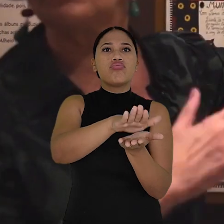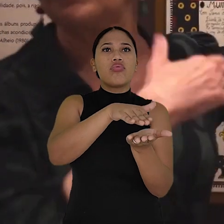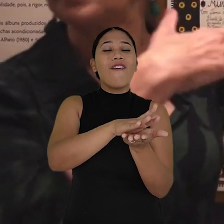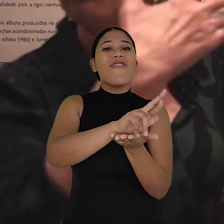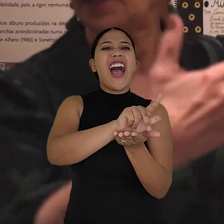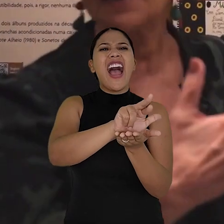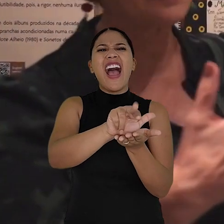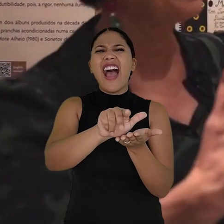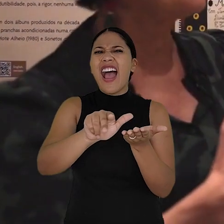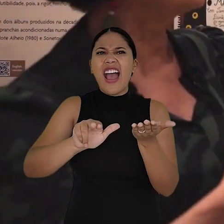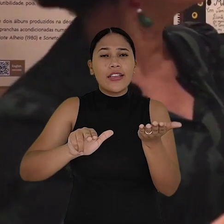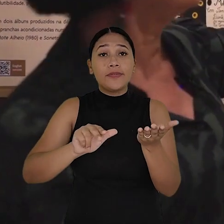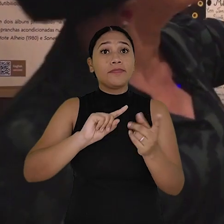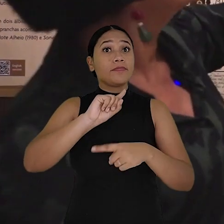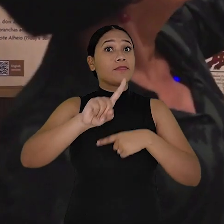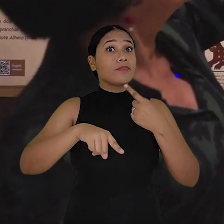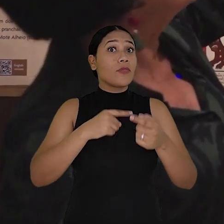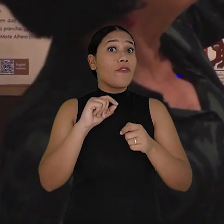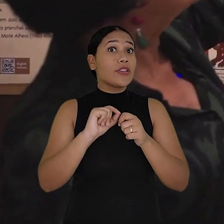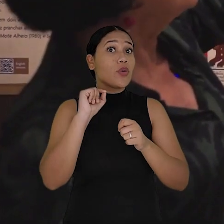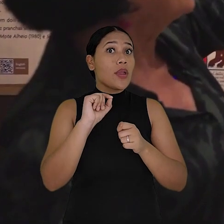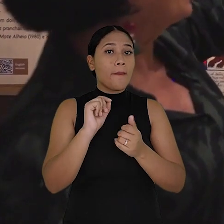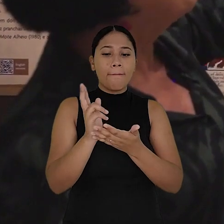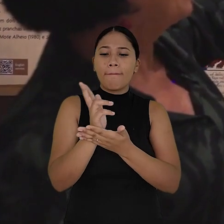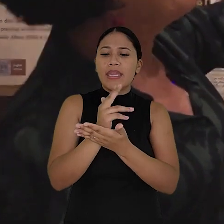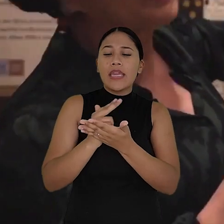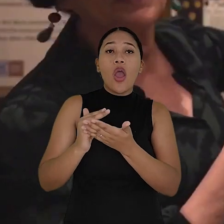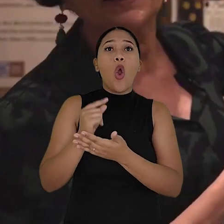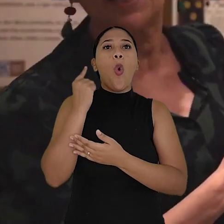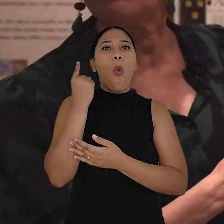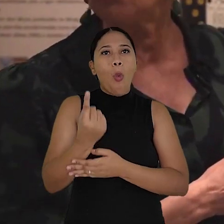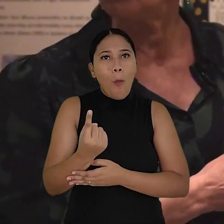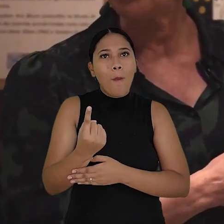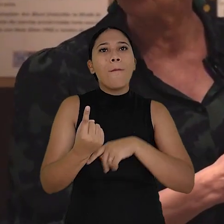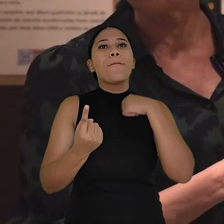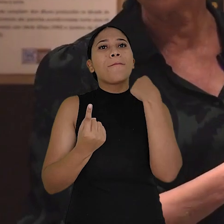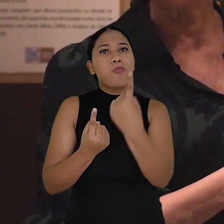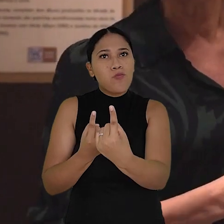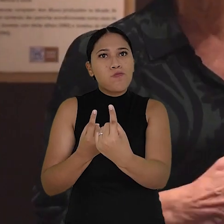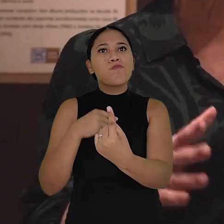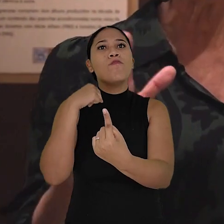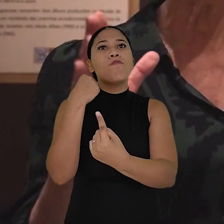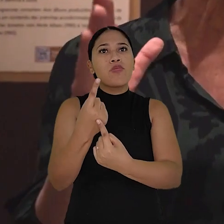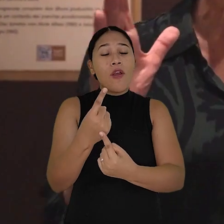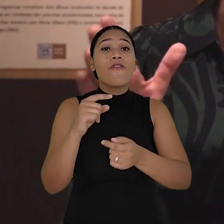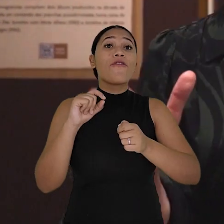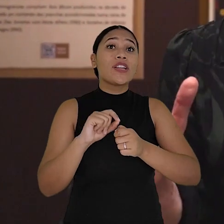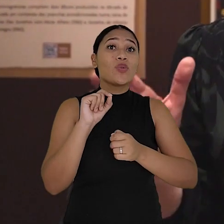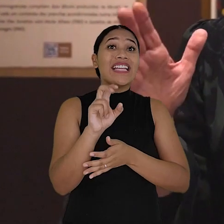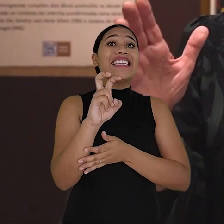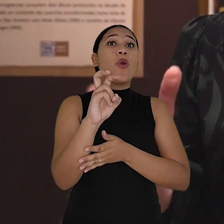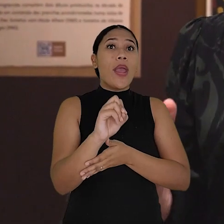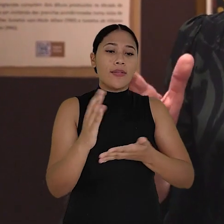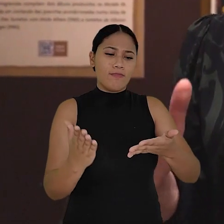impressão. Ele fazia várias impressões dessa e depois ele acabava e pintava uma a uma. Então, ele fez um